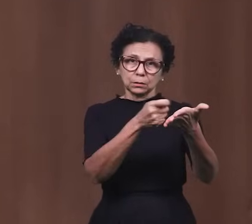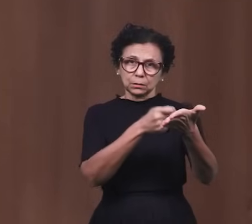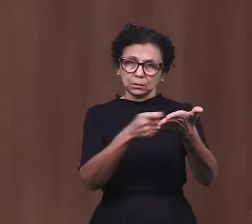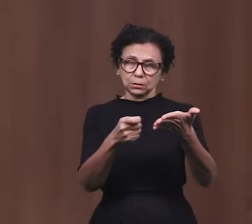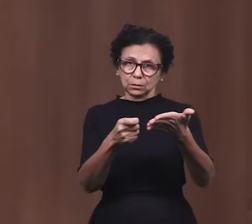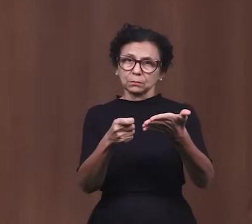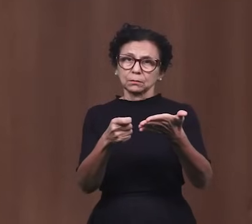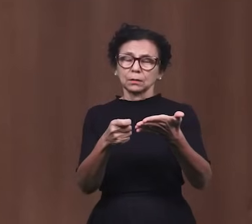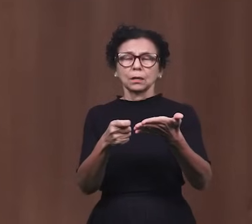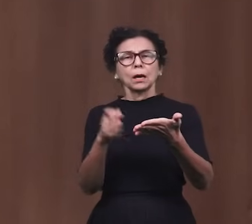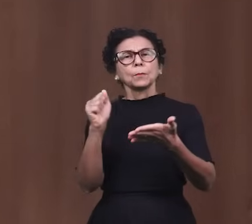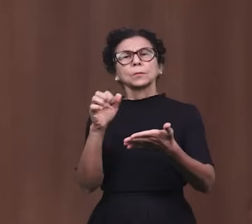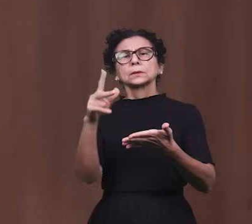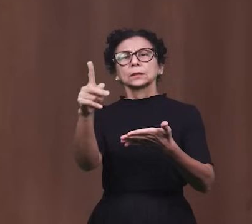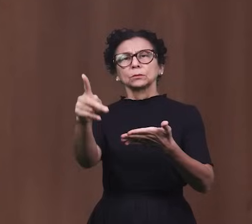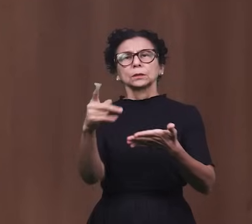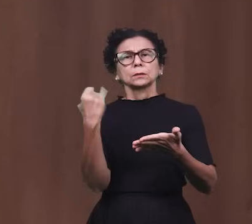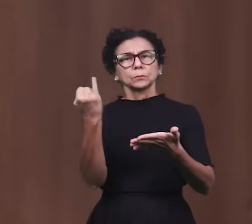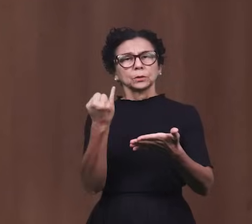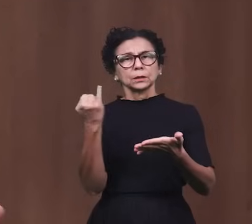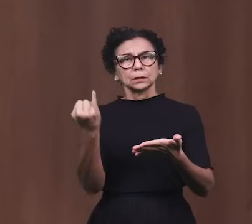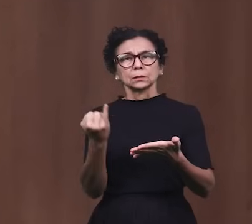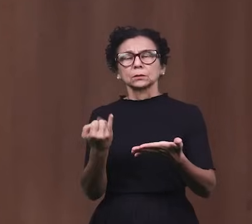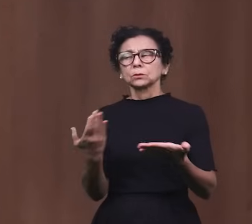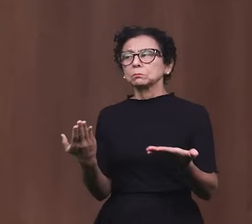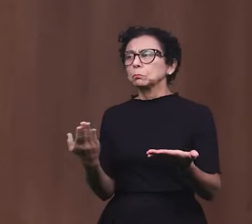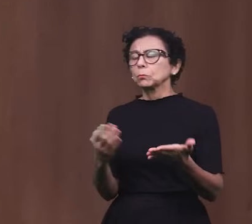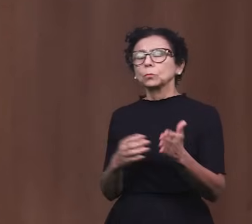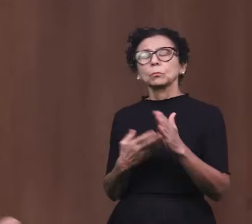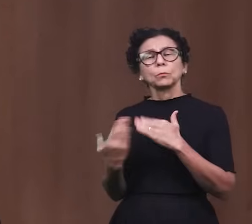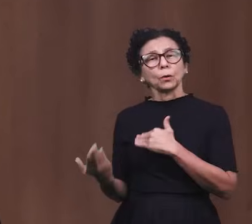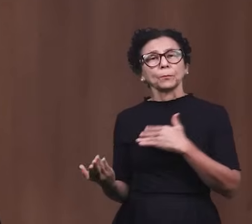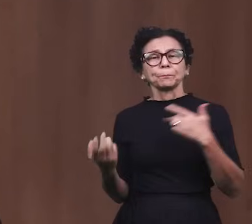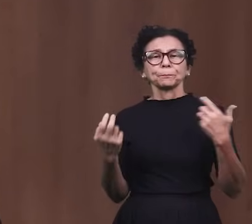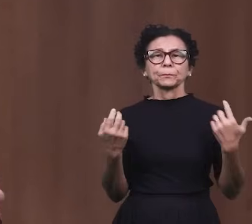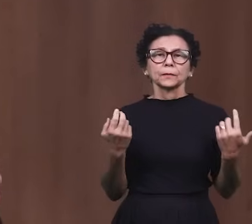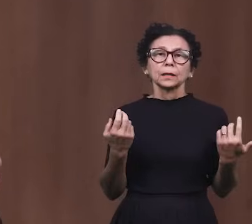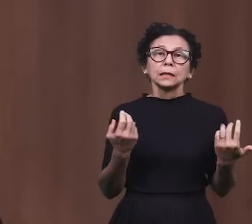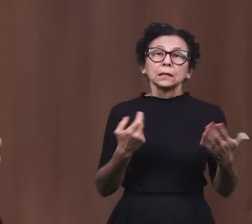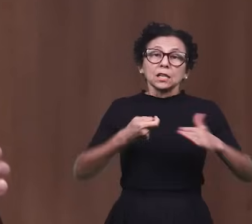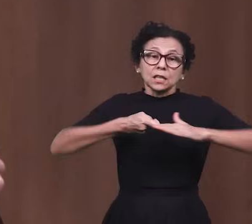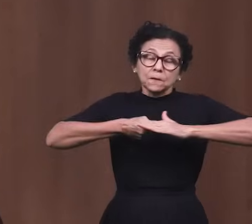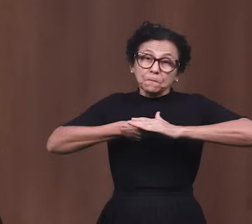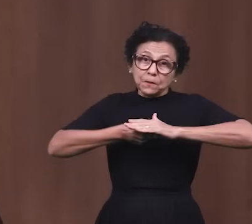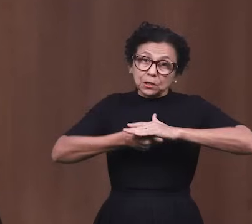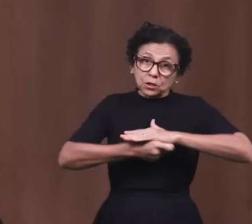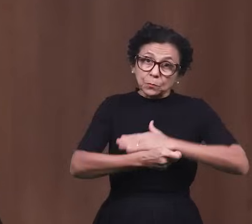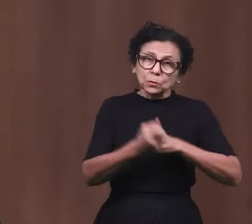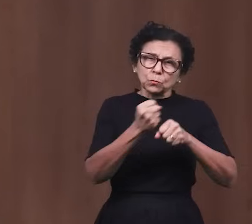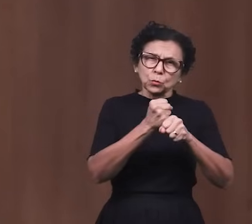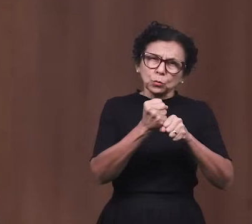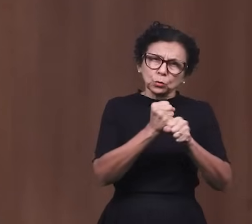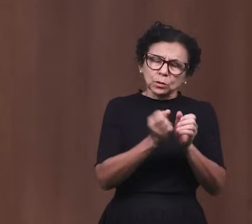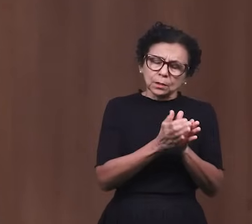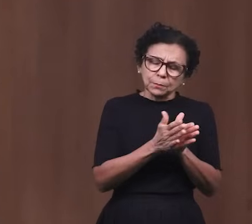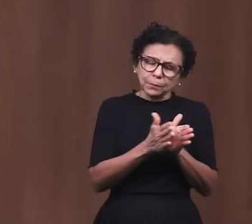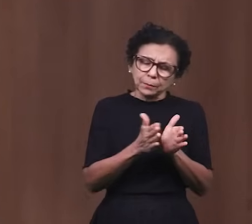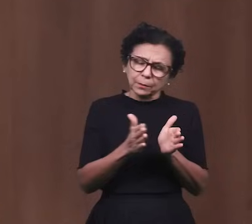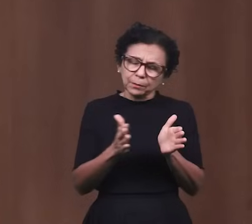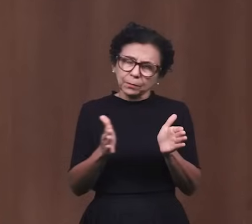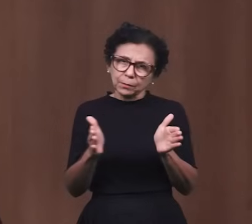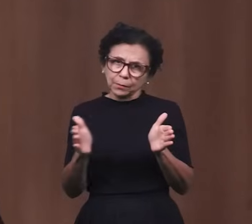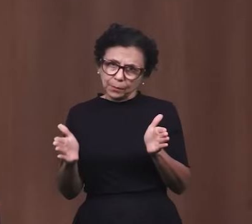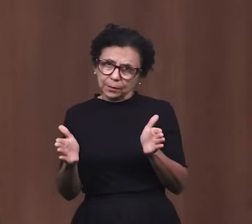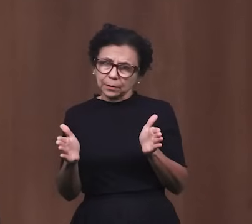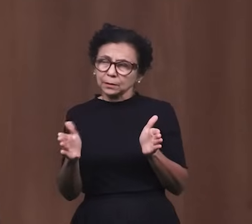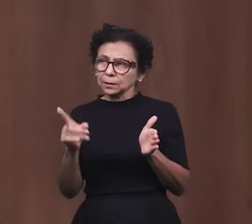objetivo de aposentadoria. E por que eu estou falando isso para responder a sua pergunta? Porque são justamente os investimentos de longo prazo, que